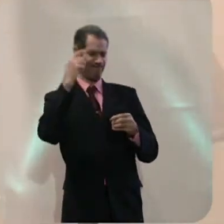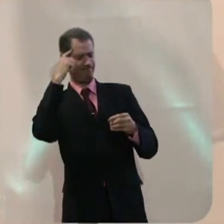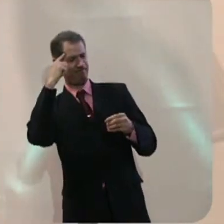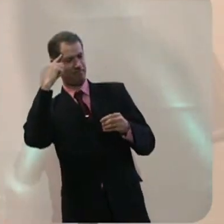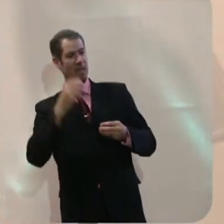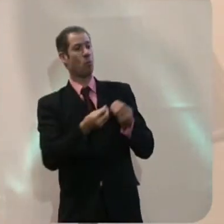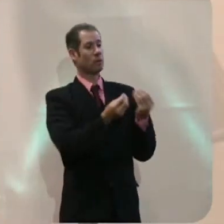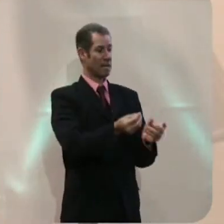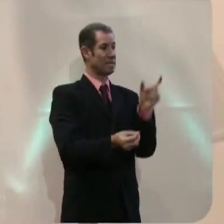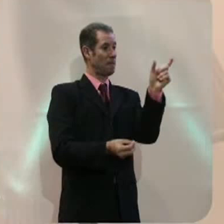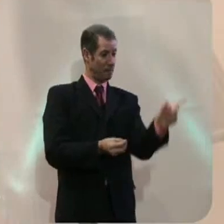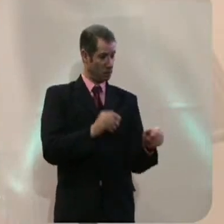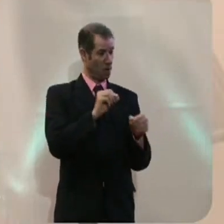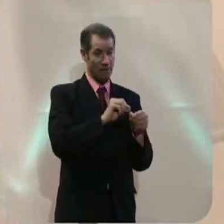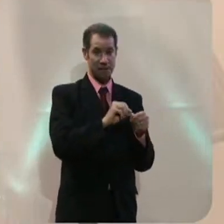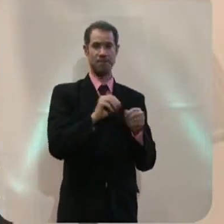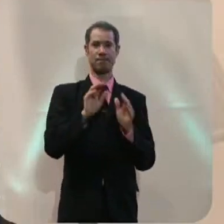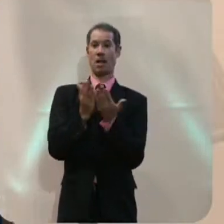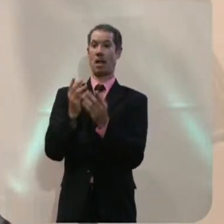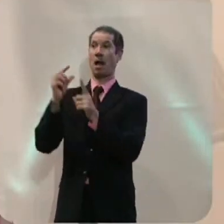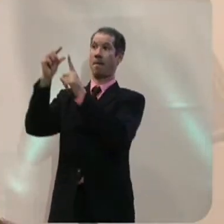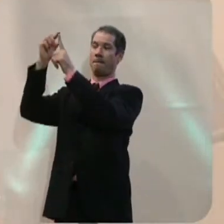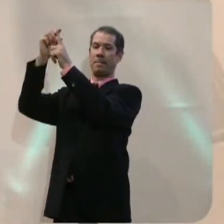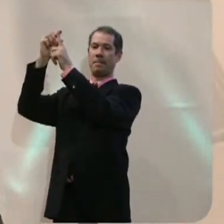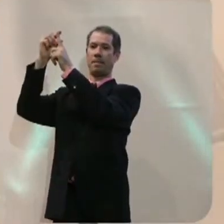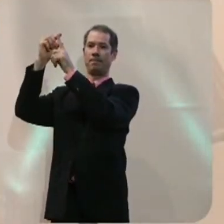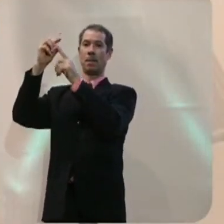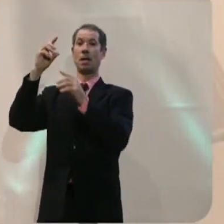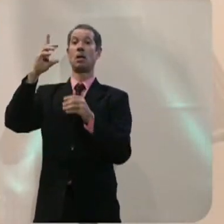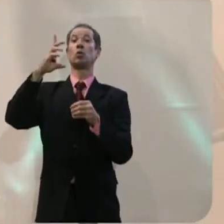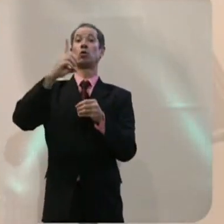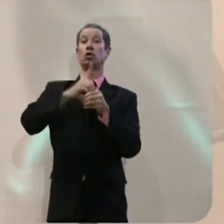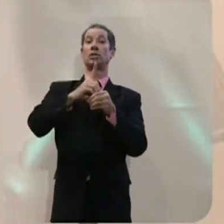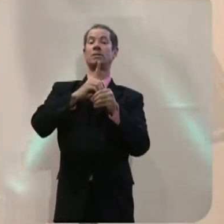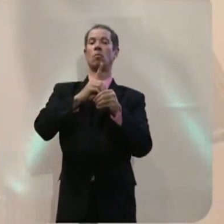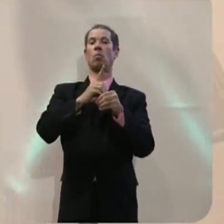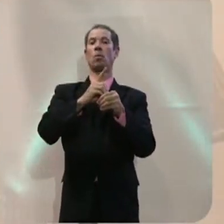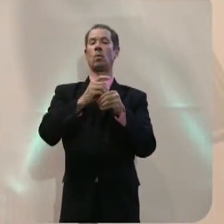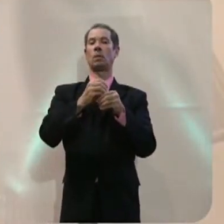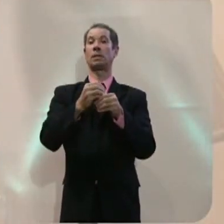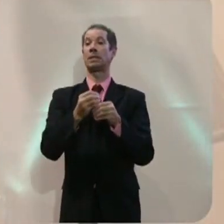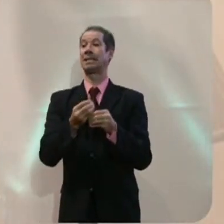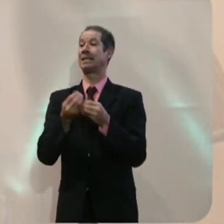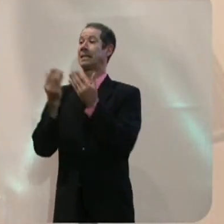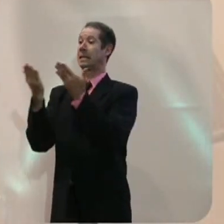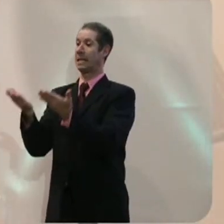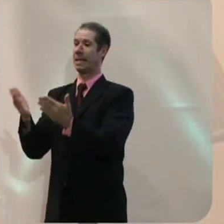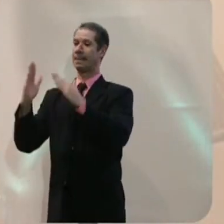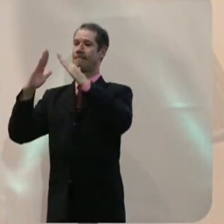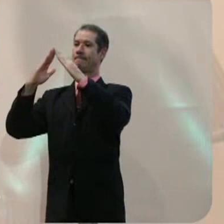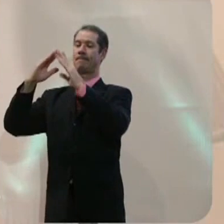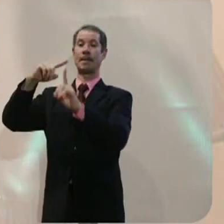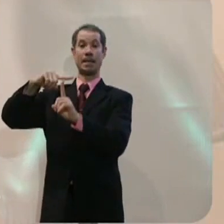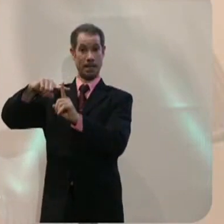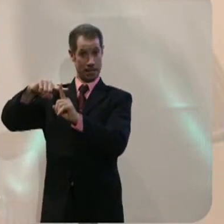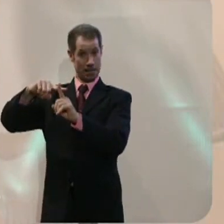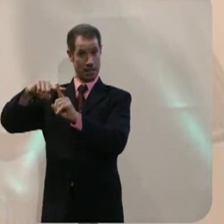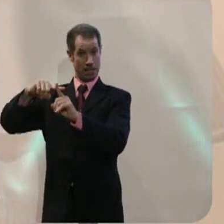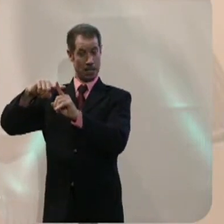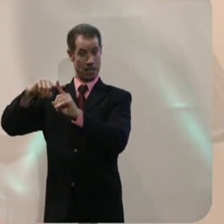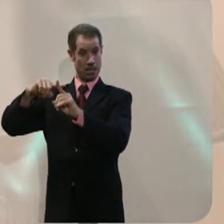dar para essa pessoa, vou fazer aquilo. A Bíblia diz, você pega o dízimo, entrega no templo e